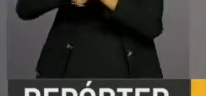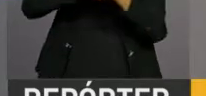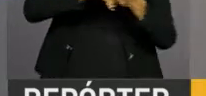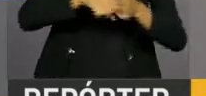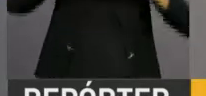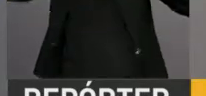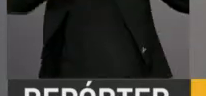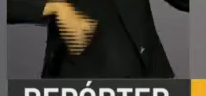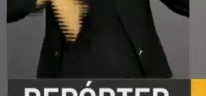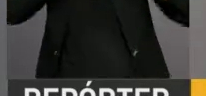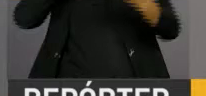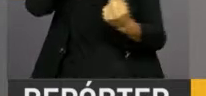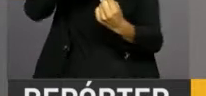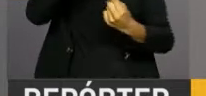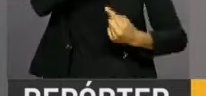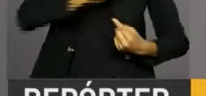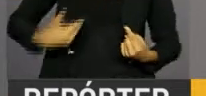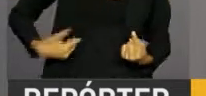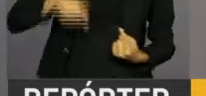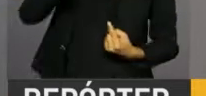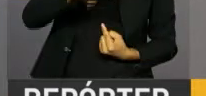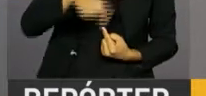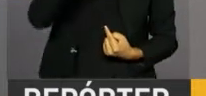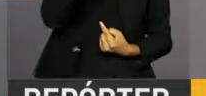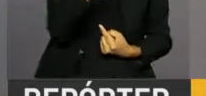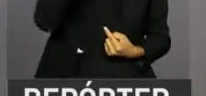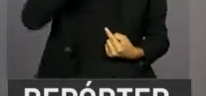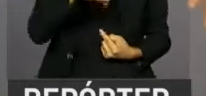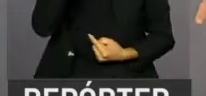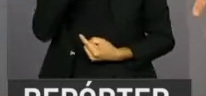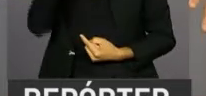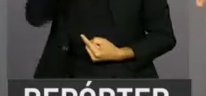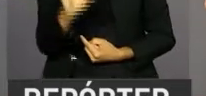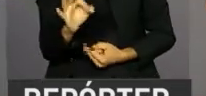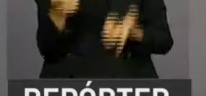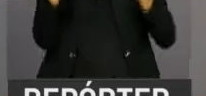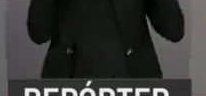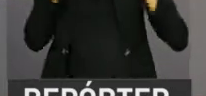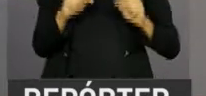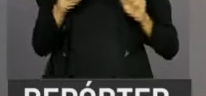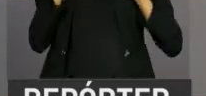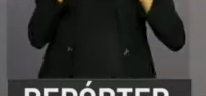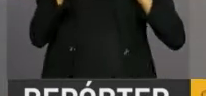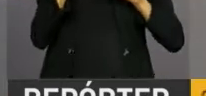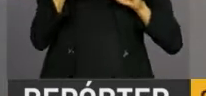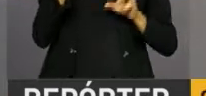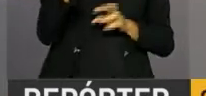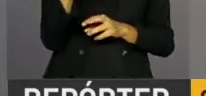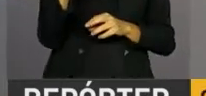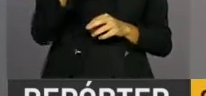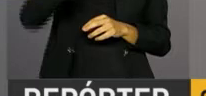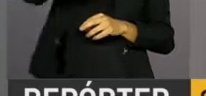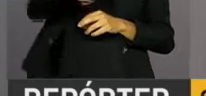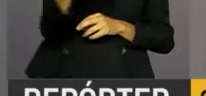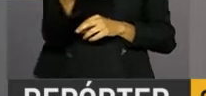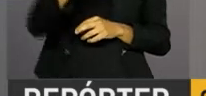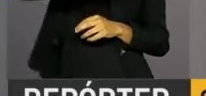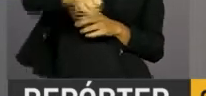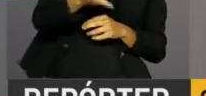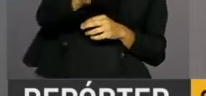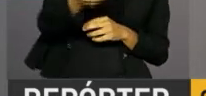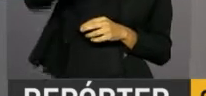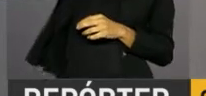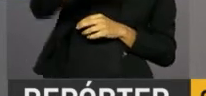da meta que é de 4 e meio por cento a expectativa para a taxa básica de juros caiu para